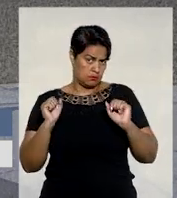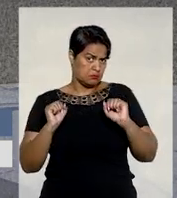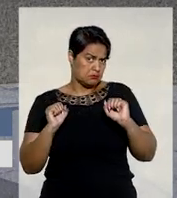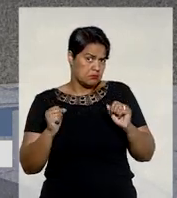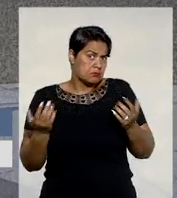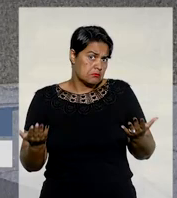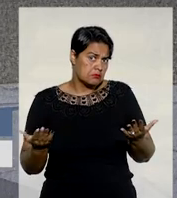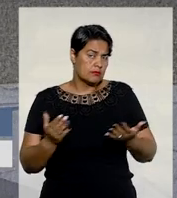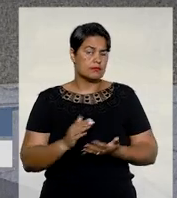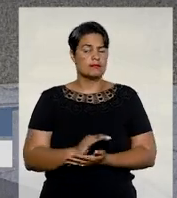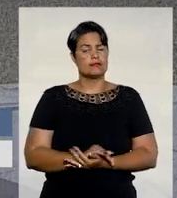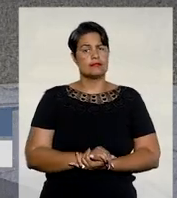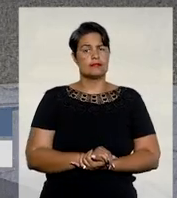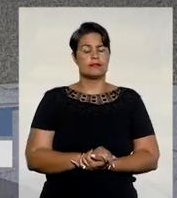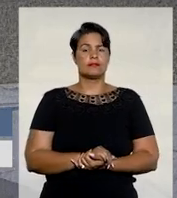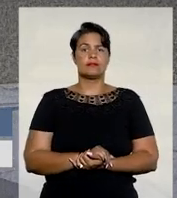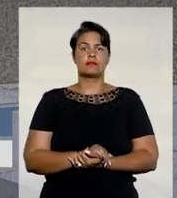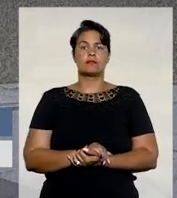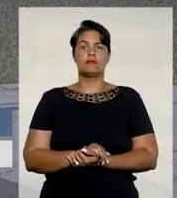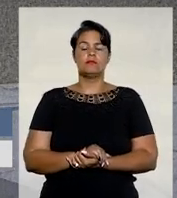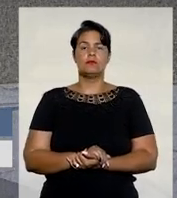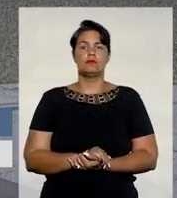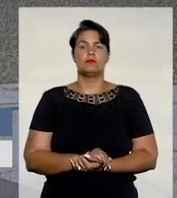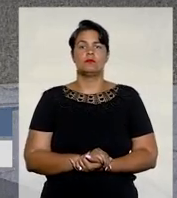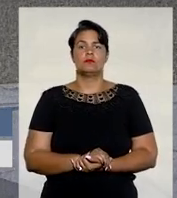erro material, conforme a letra da lei?